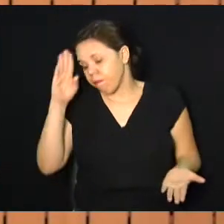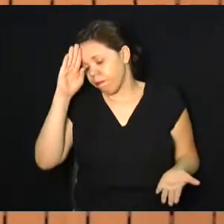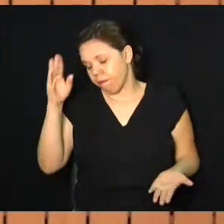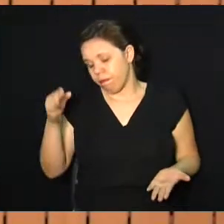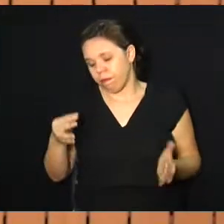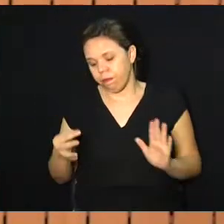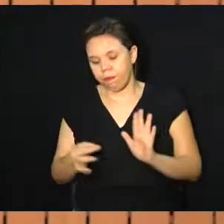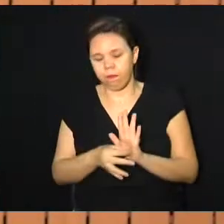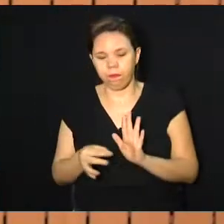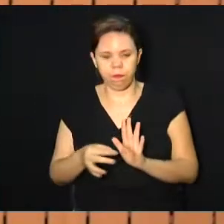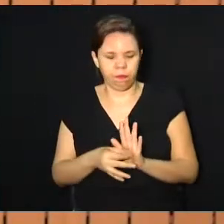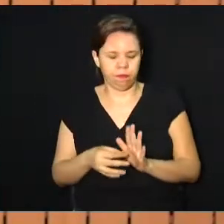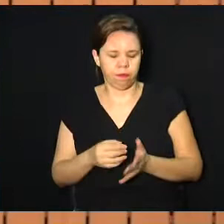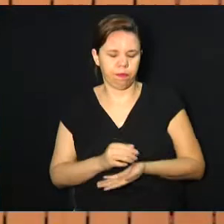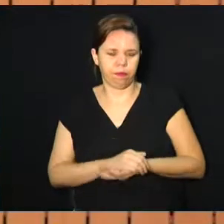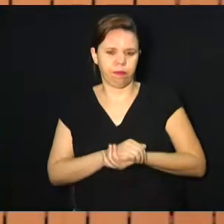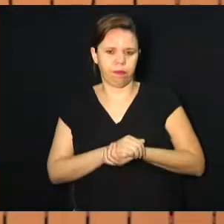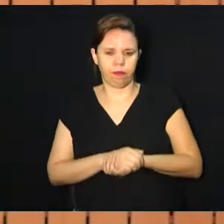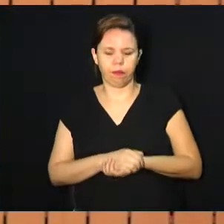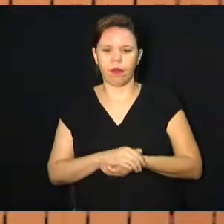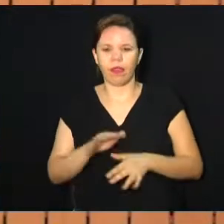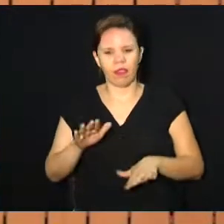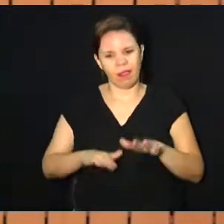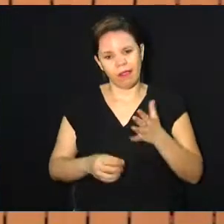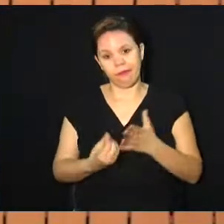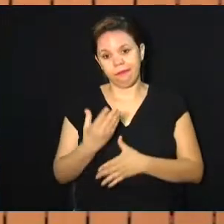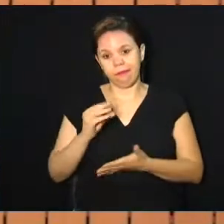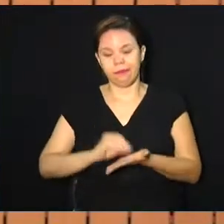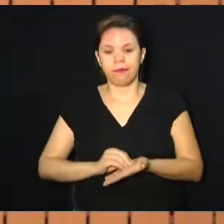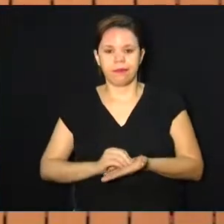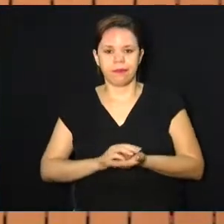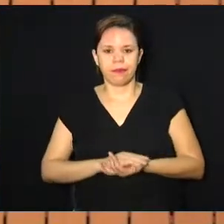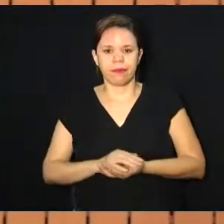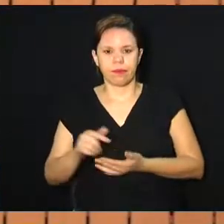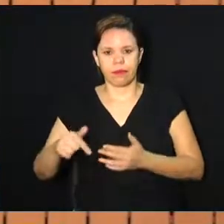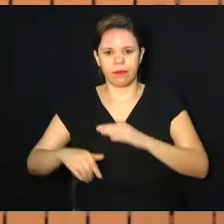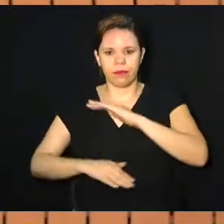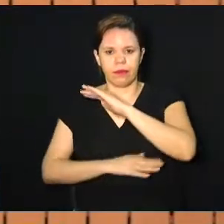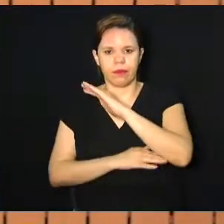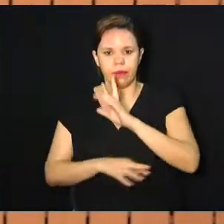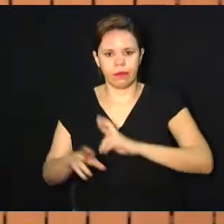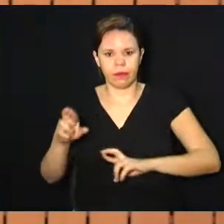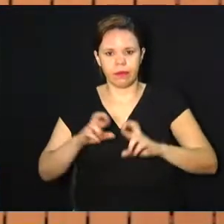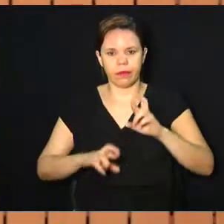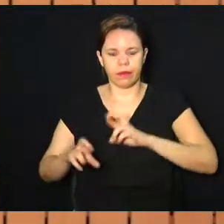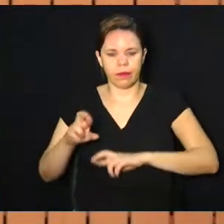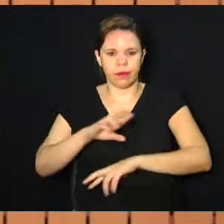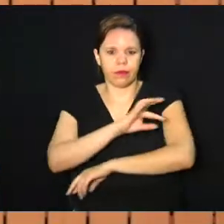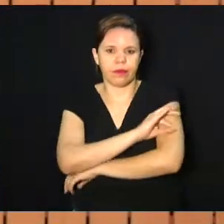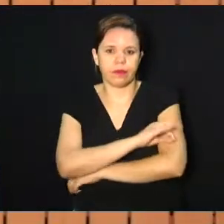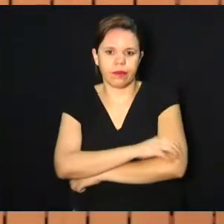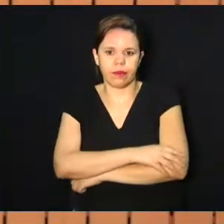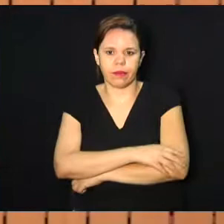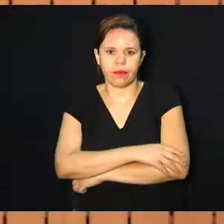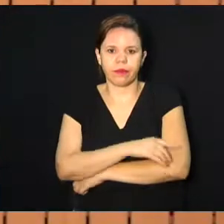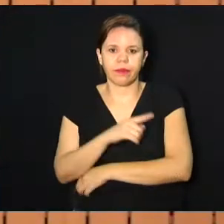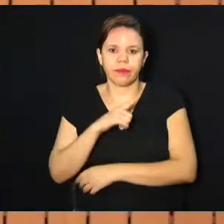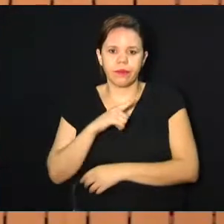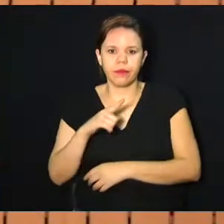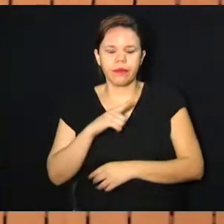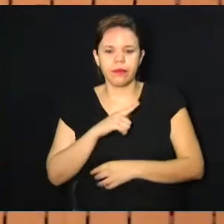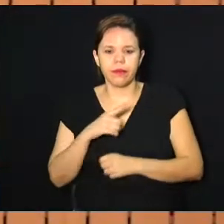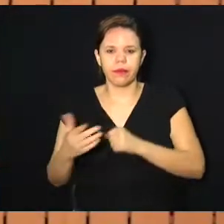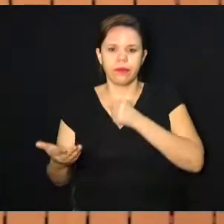vista, é o que mais falta, nessa casa, é fiscalizar o Executivo. Nós temos aí uma base